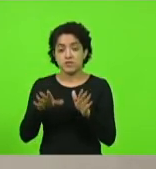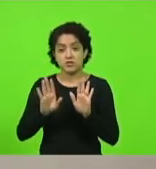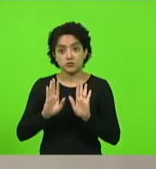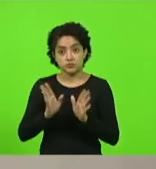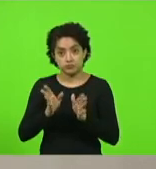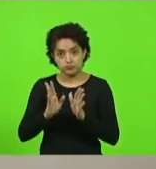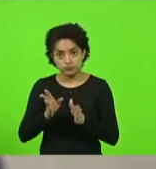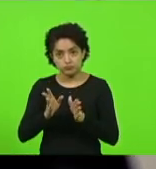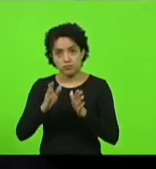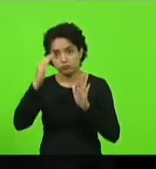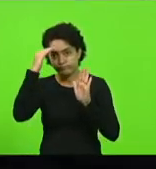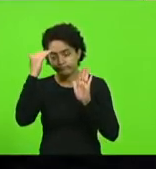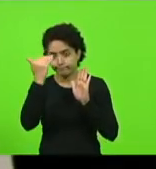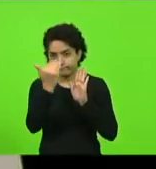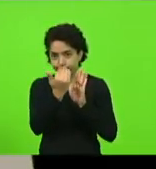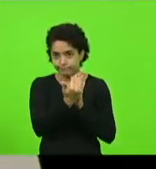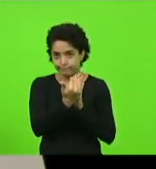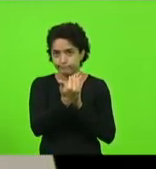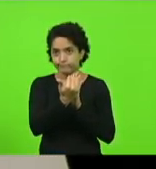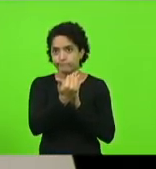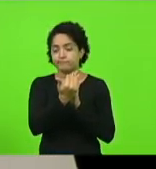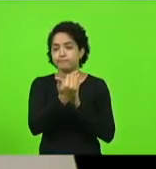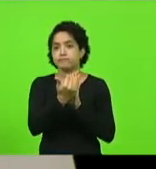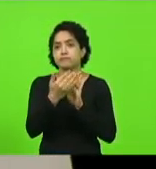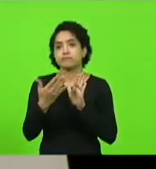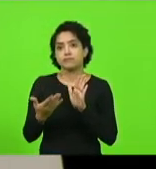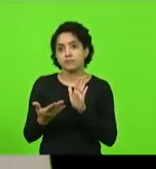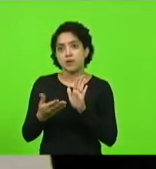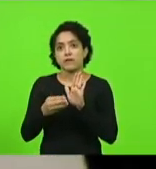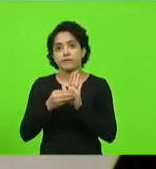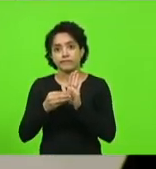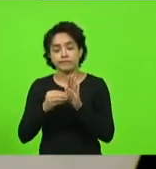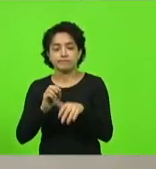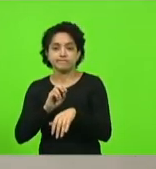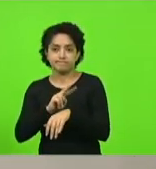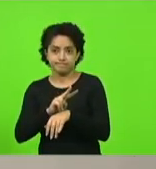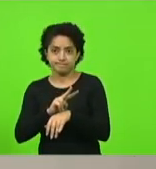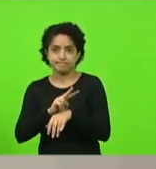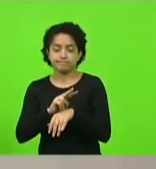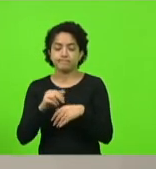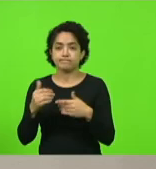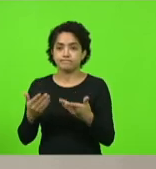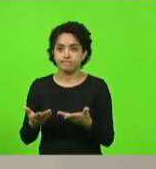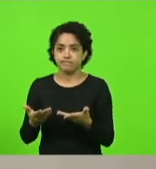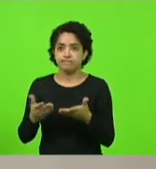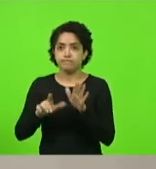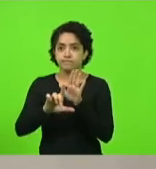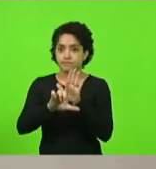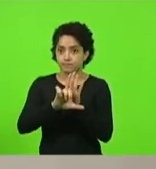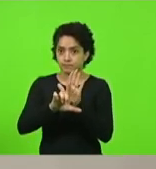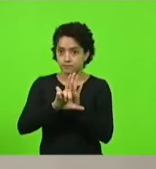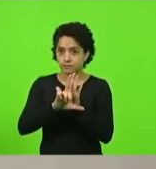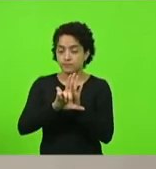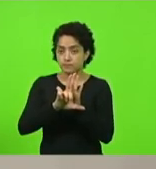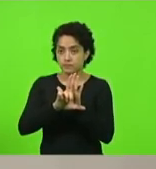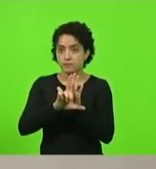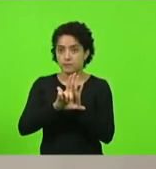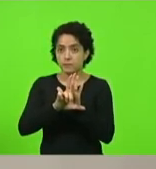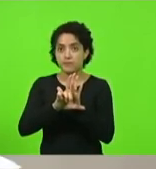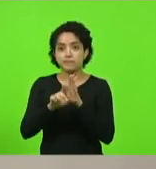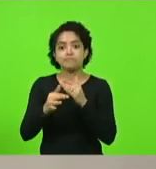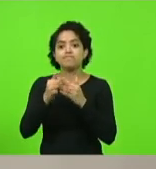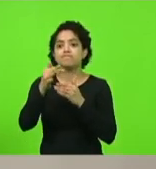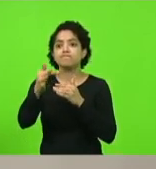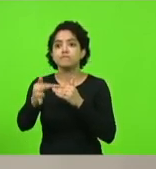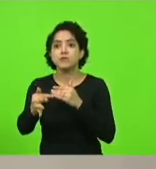à promoção, esta só não ocorre devido à falta de vagas. Fato este é decorrente de uma lei de efetivo que não previu esta